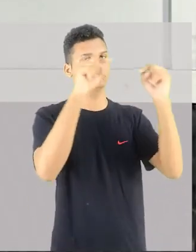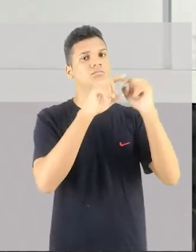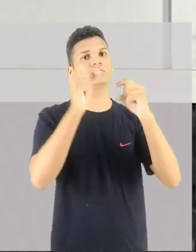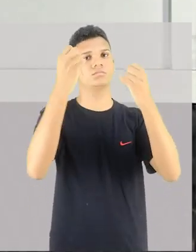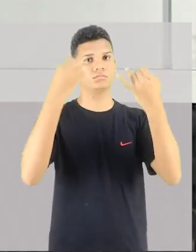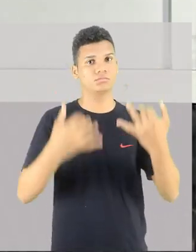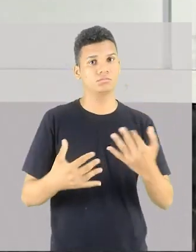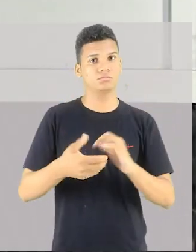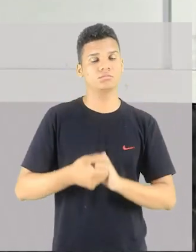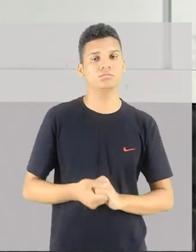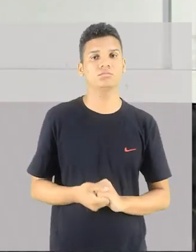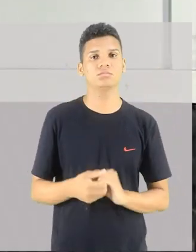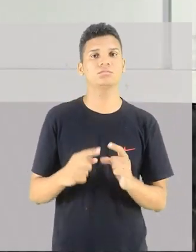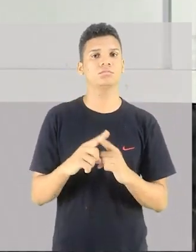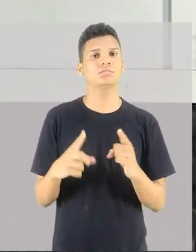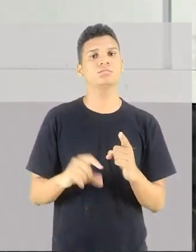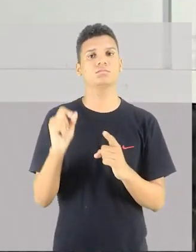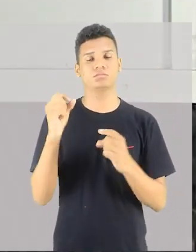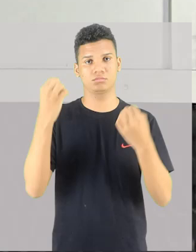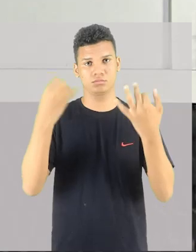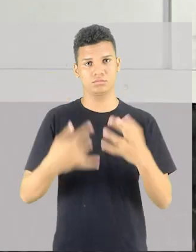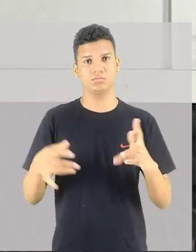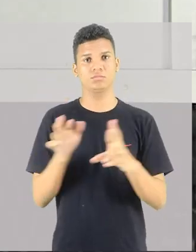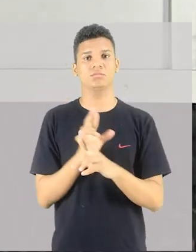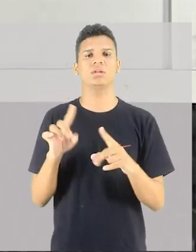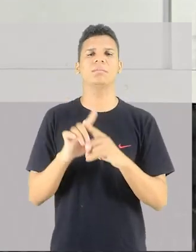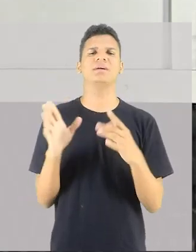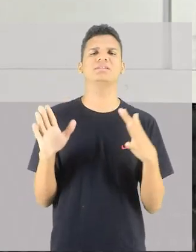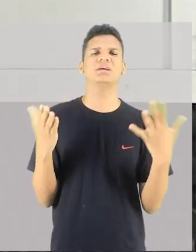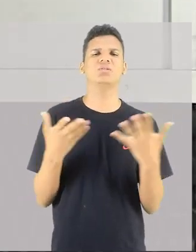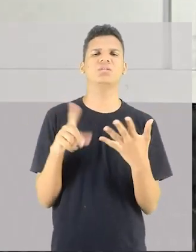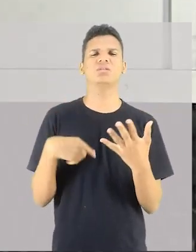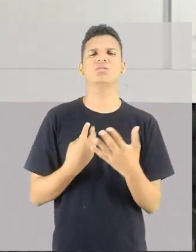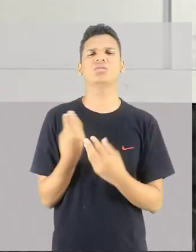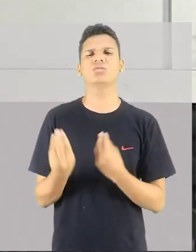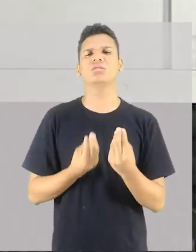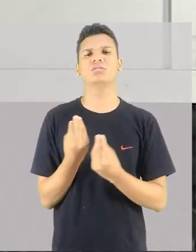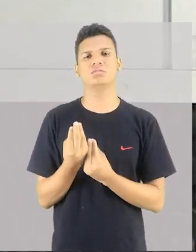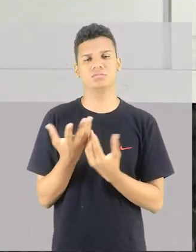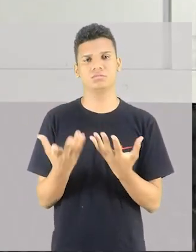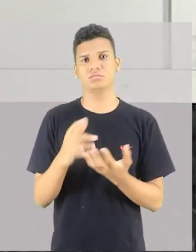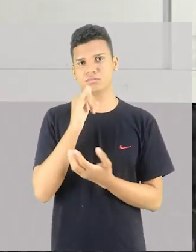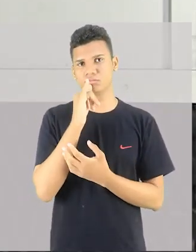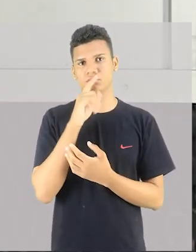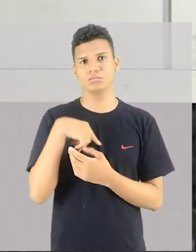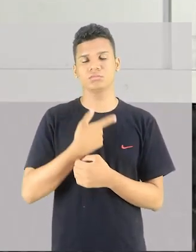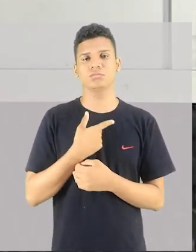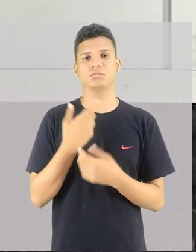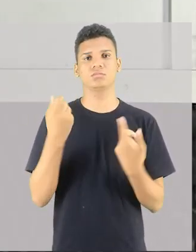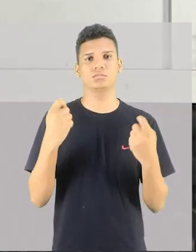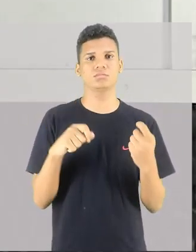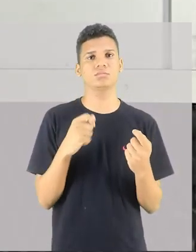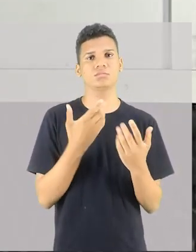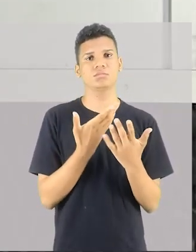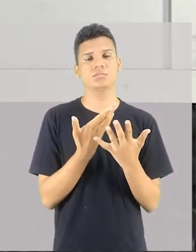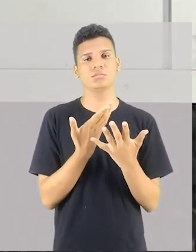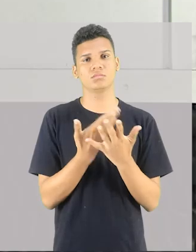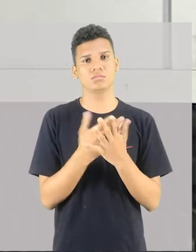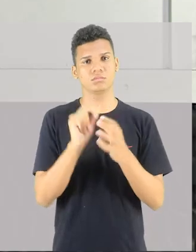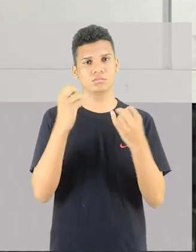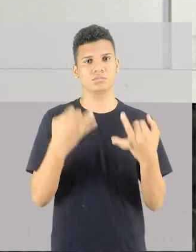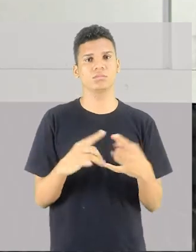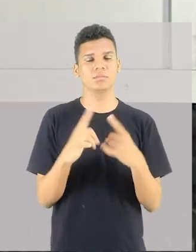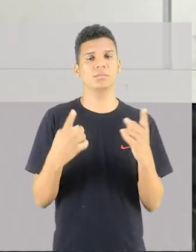substituir na relação que eles deram e agora turma a gente vai ter só aqui e trabalhar algebricamente pra gente colocar